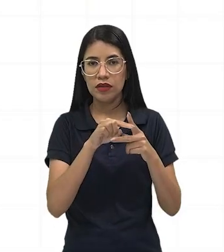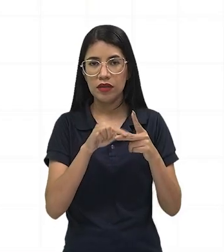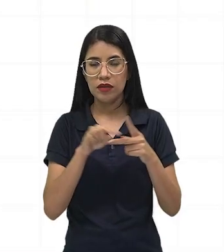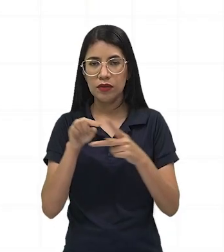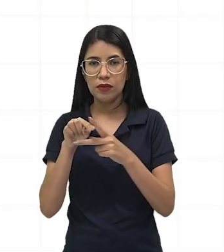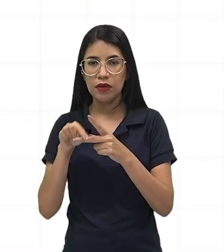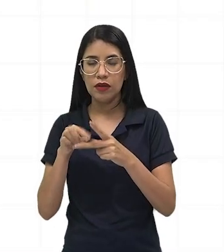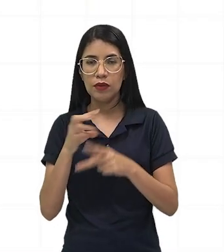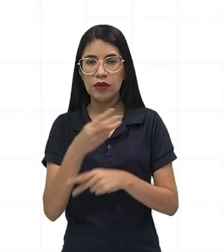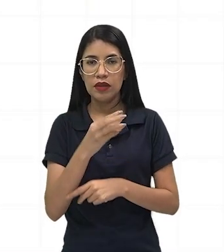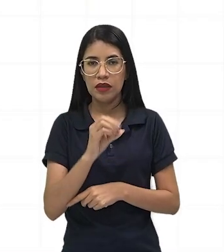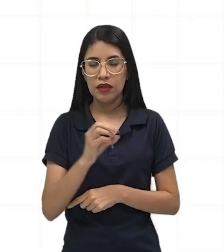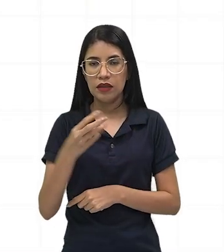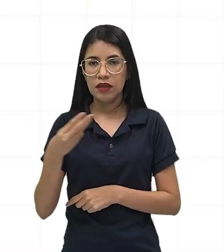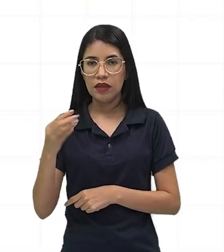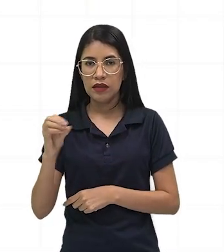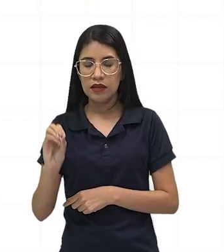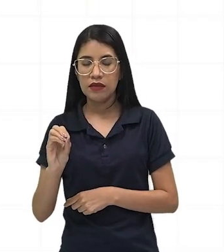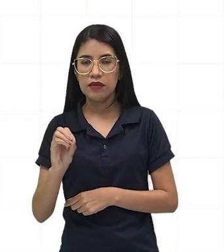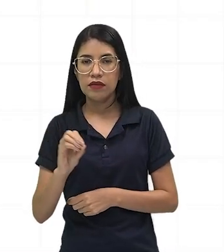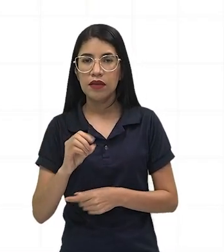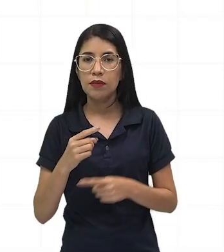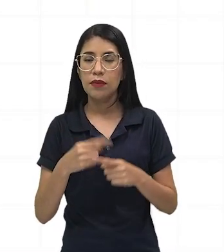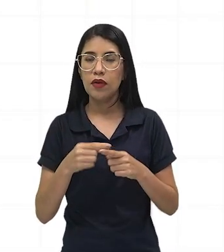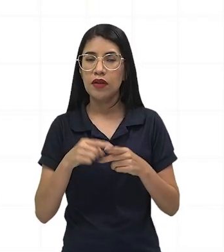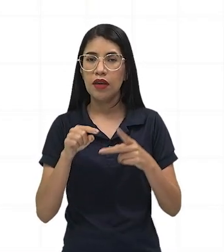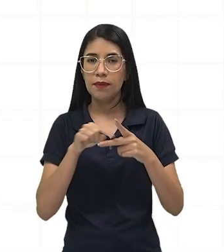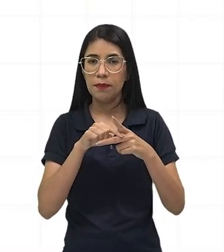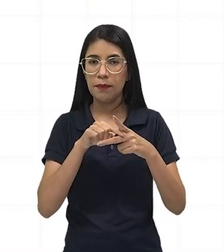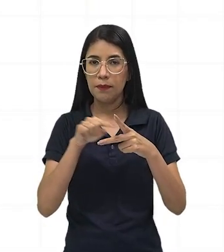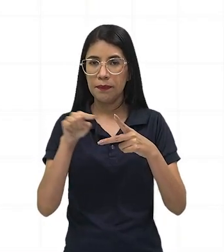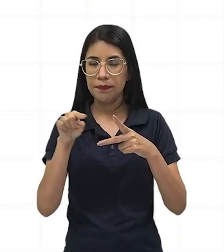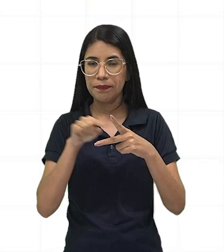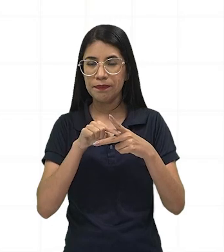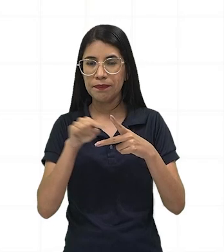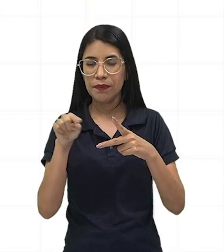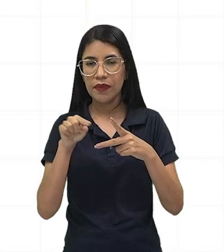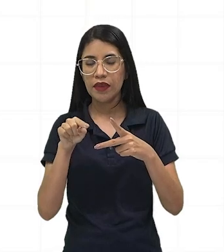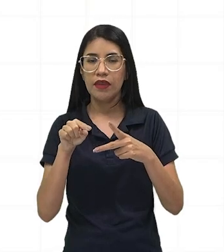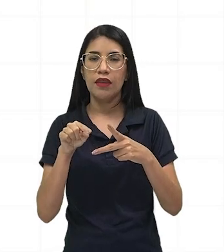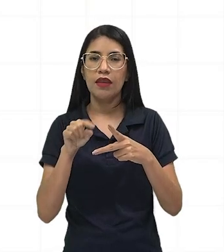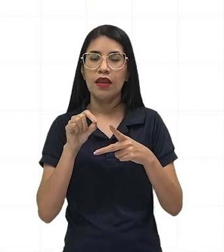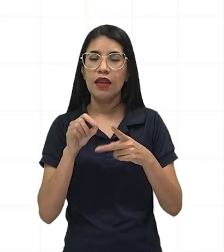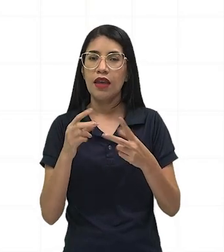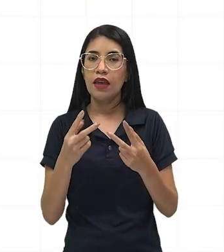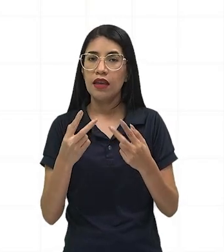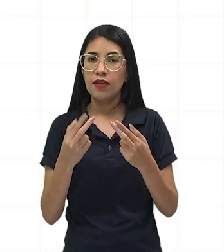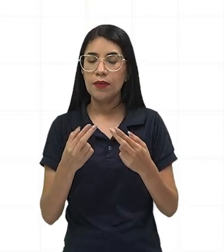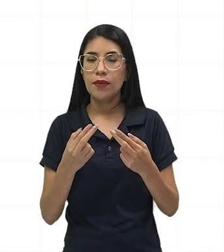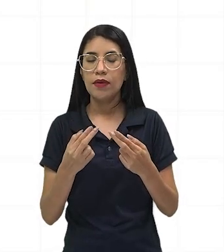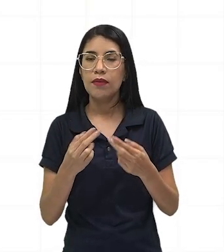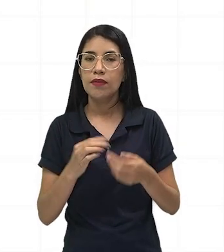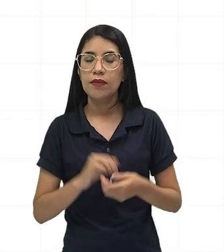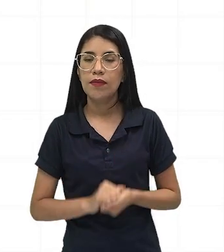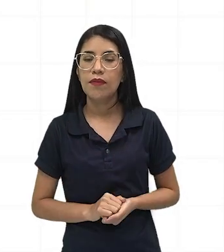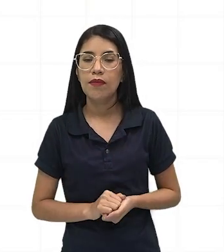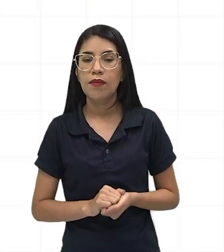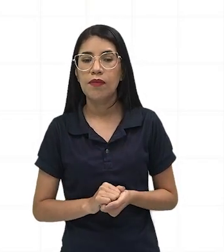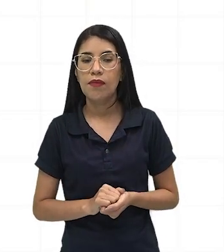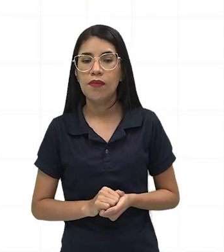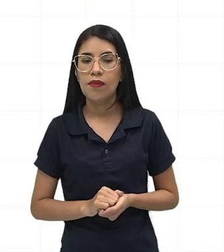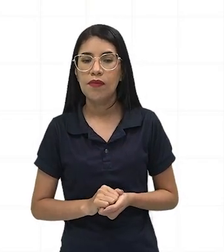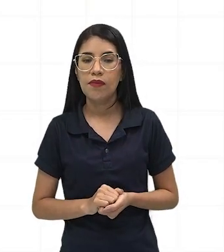Ok? Por quê? Porque a bissetriz ela corta o ângulo exatamente ao meio, ou